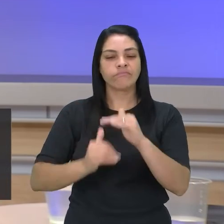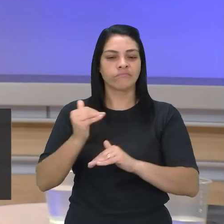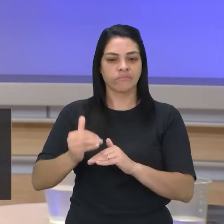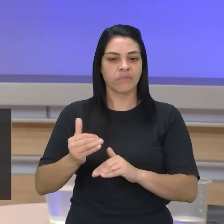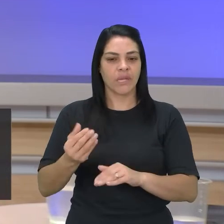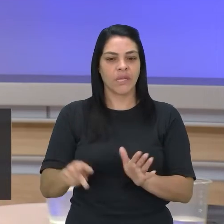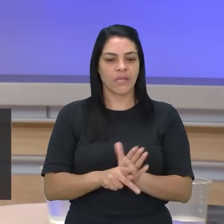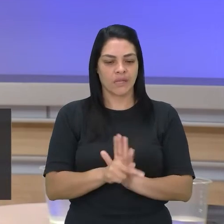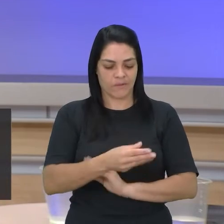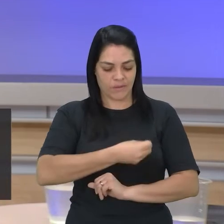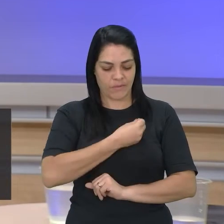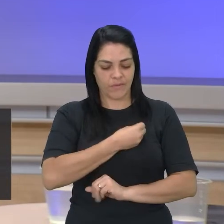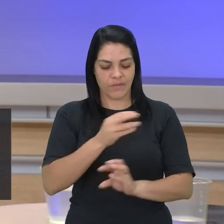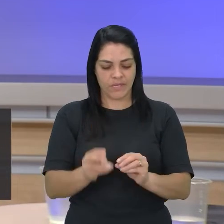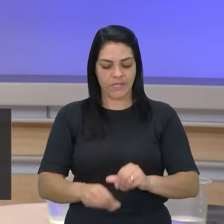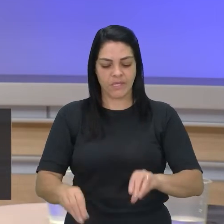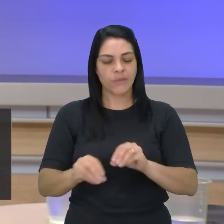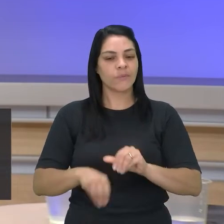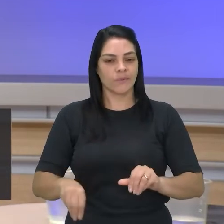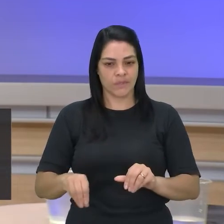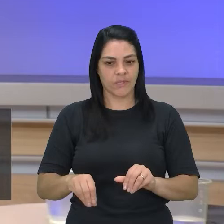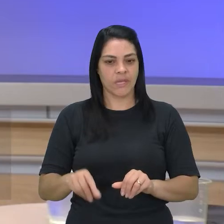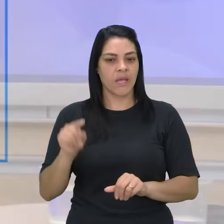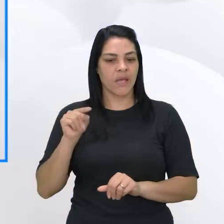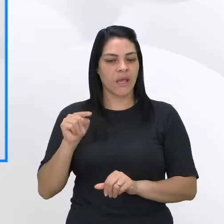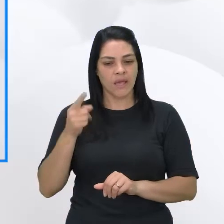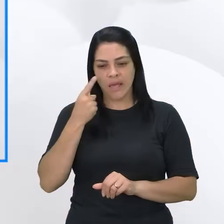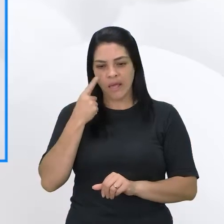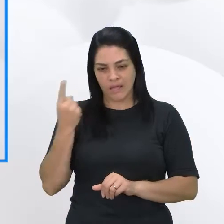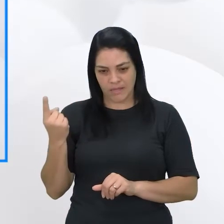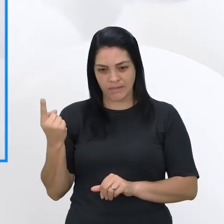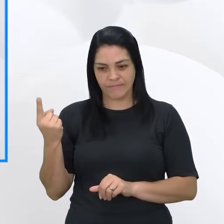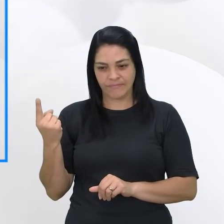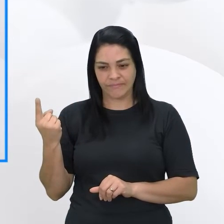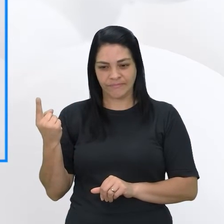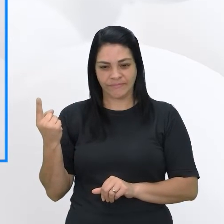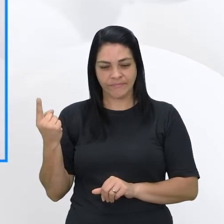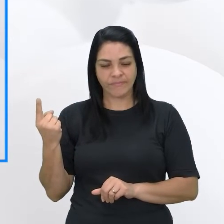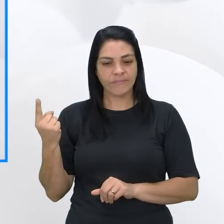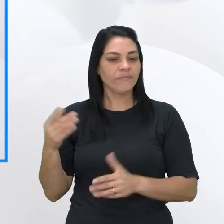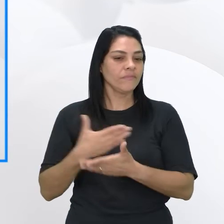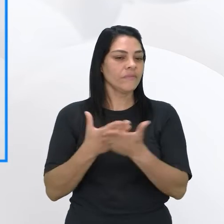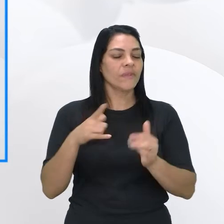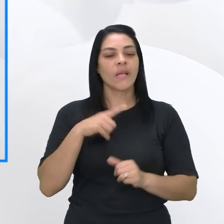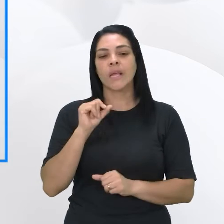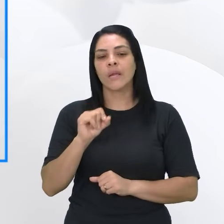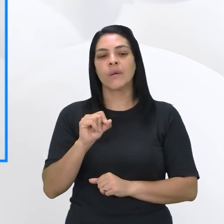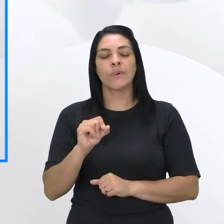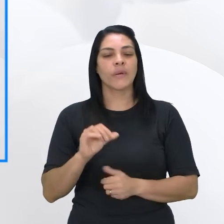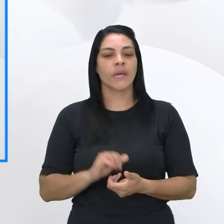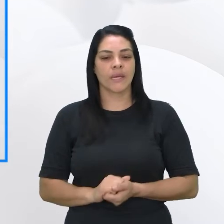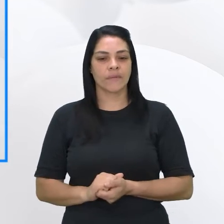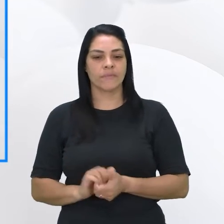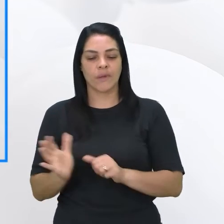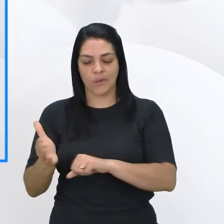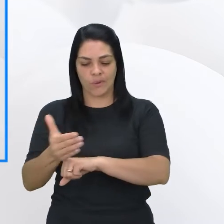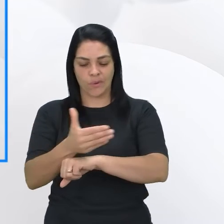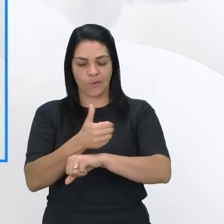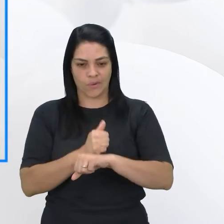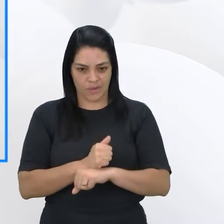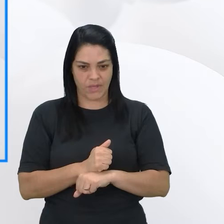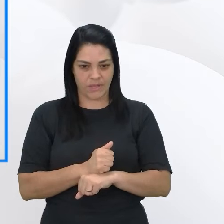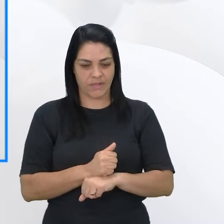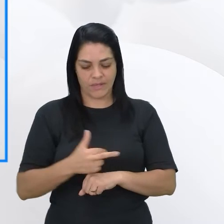Na vivência sobre solo, né, que é essa que está aqui, vai entrar na tela, a gente faz, então, uma coleta, circula